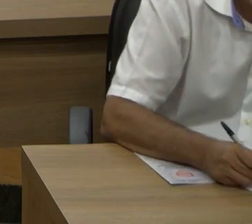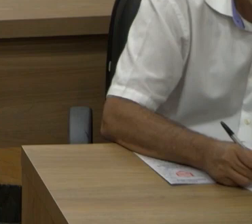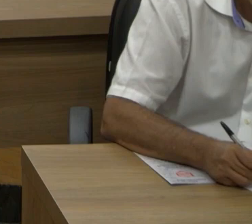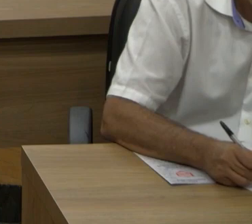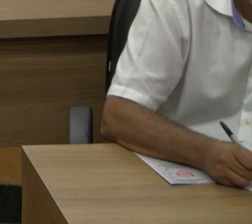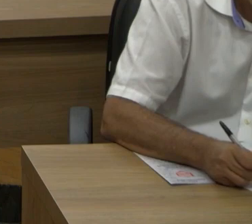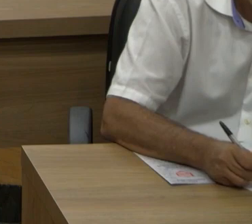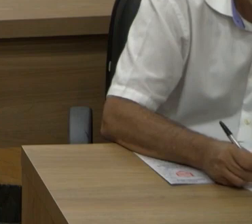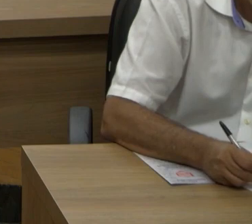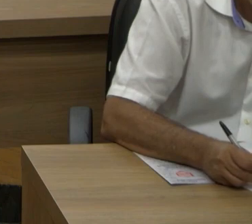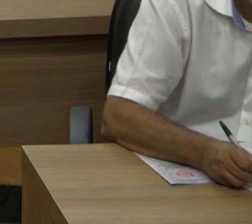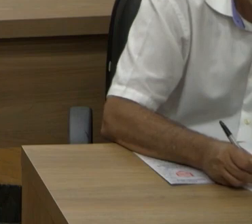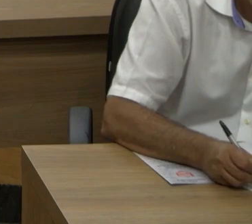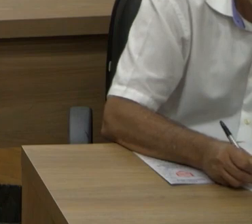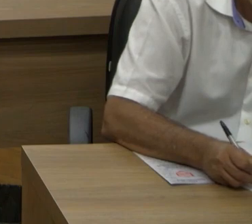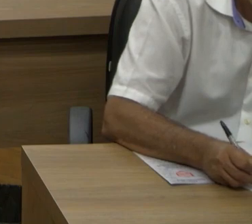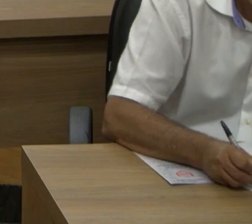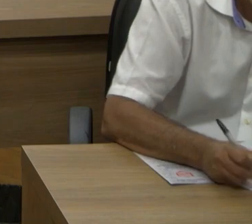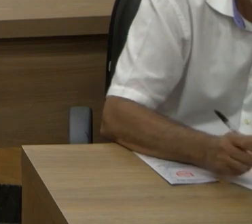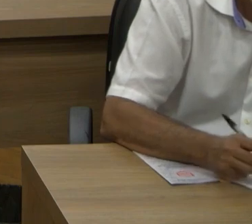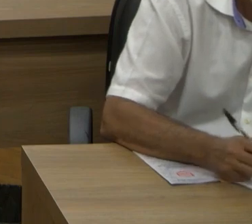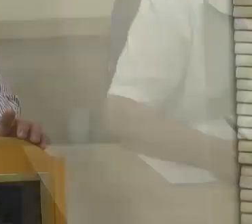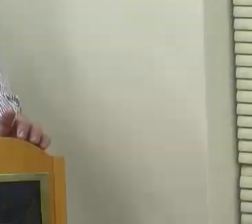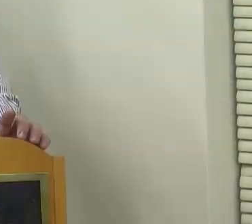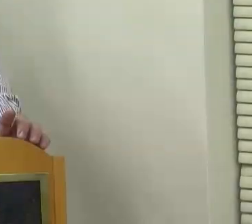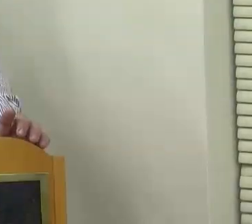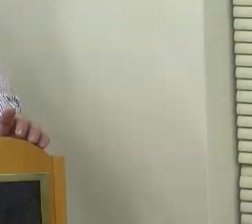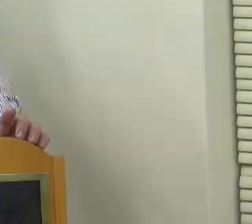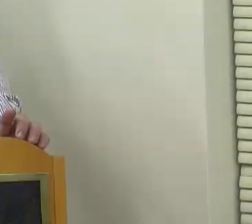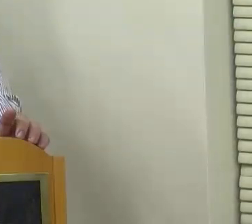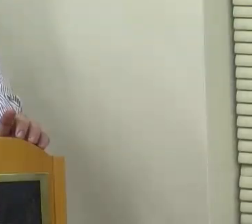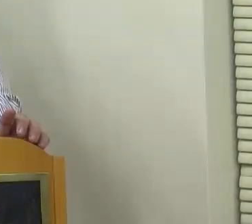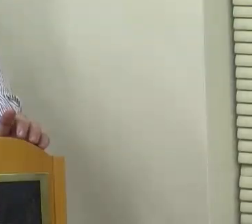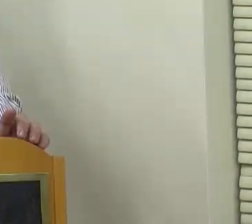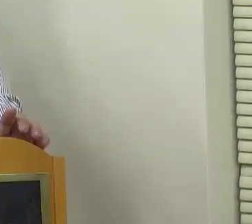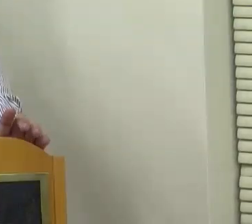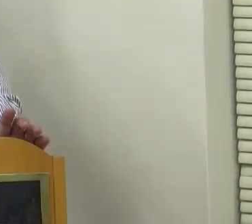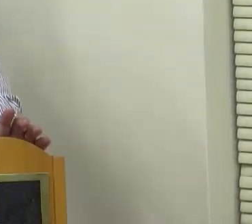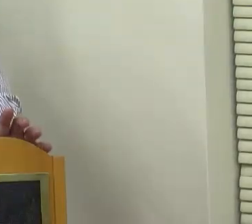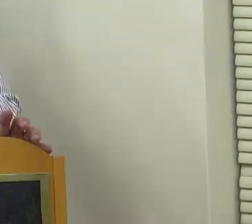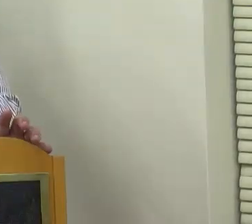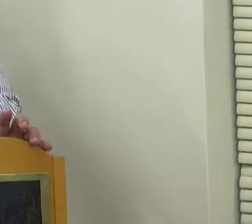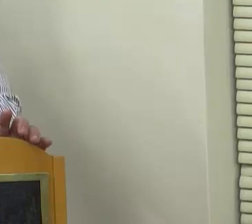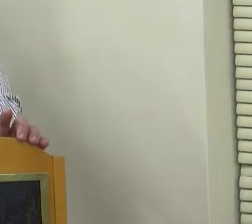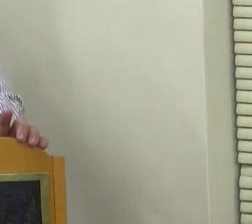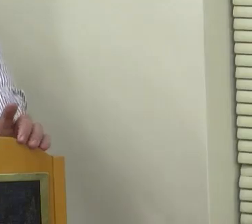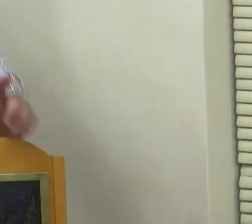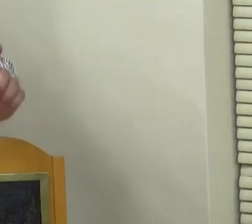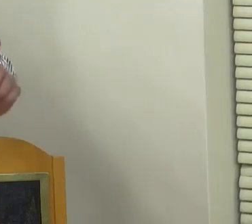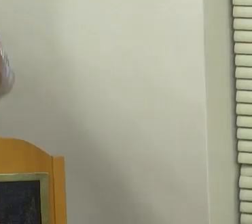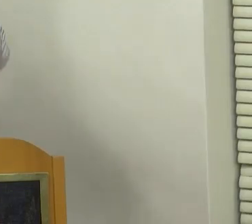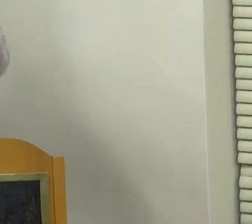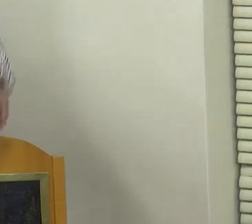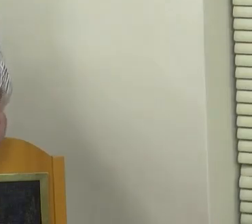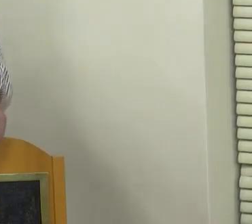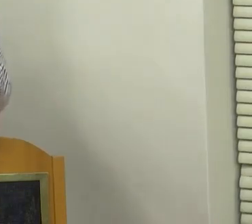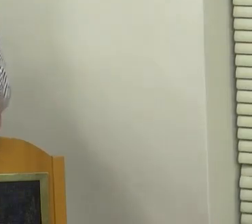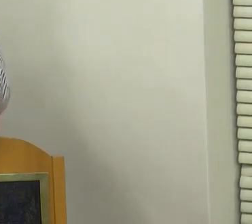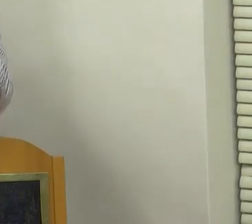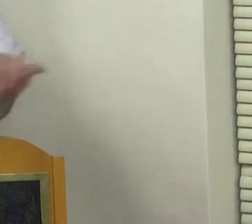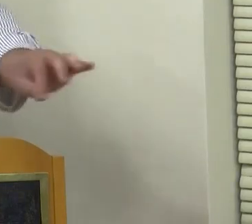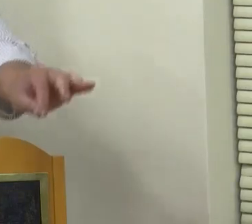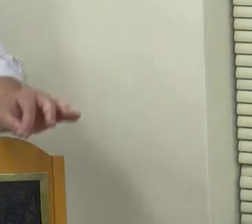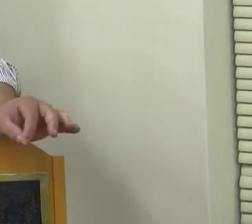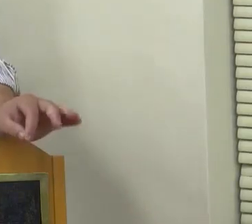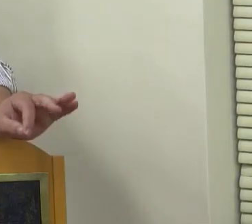sobre os comandos consciencioso da turma só que é que for em datas diferentes Vereador a o dia nós temos marcado o desligamento do poste dia 14